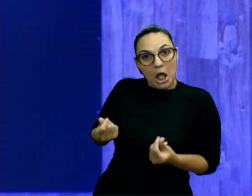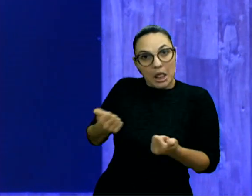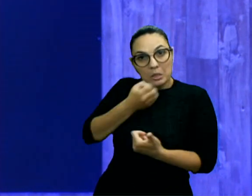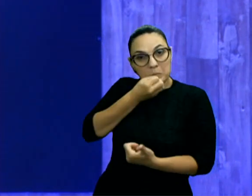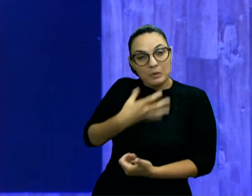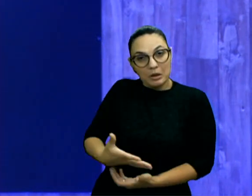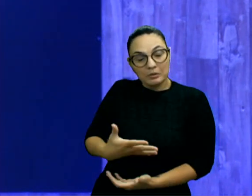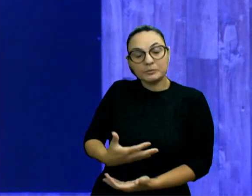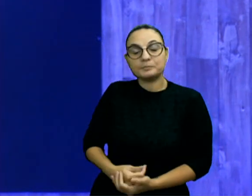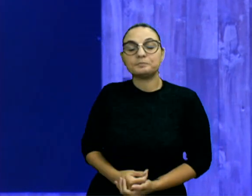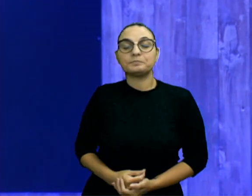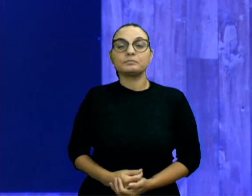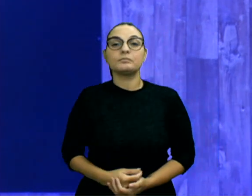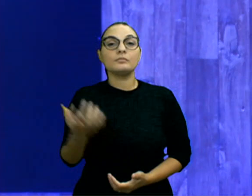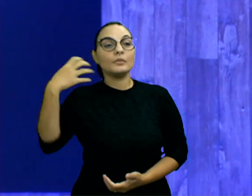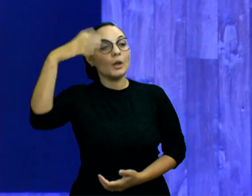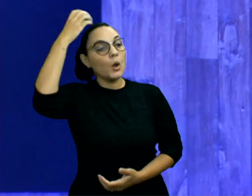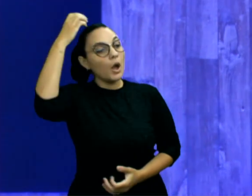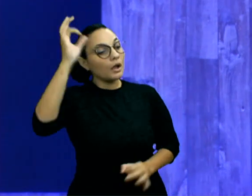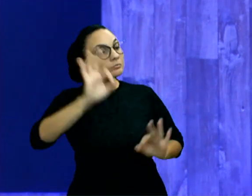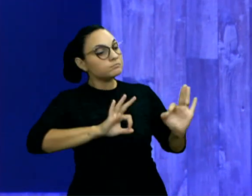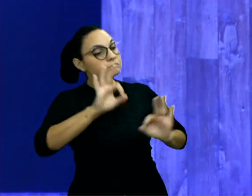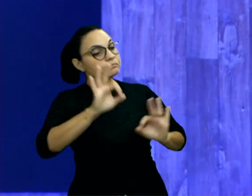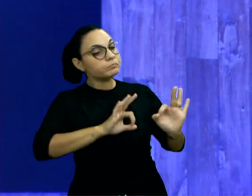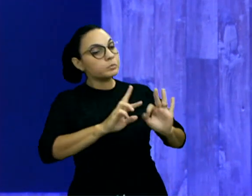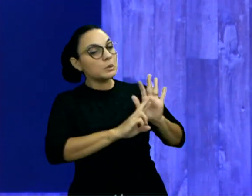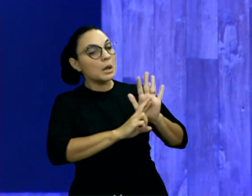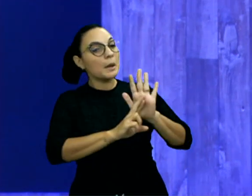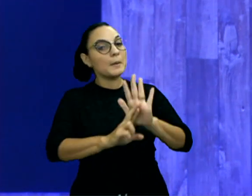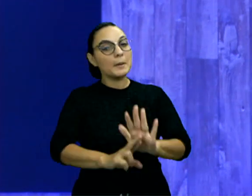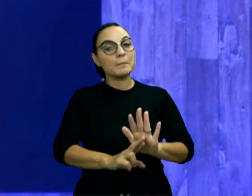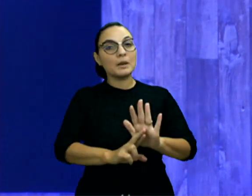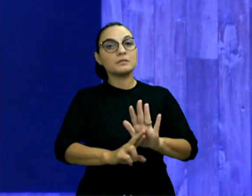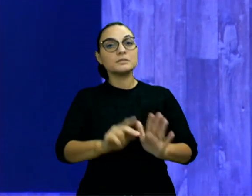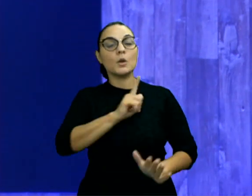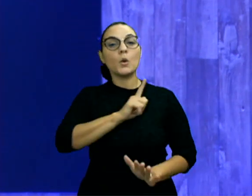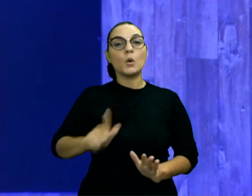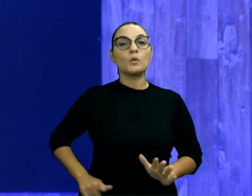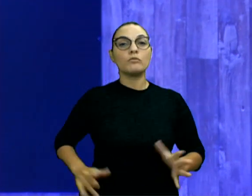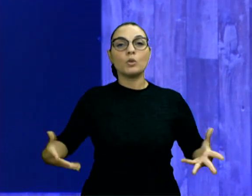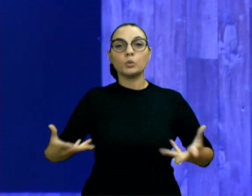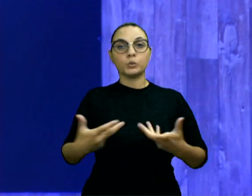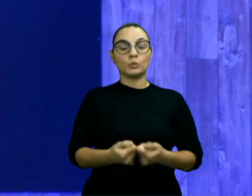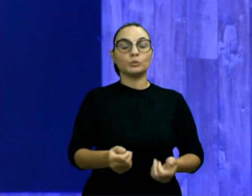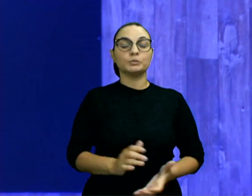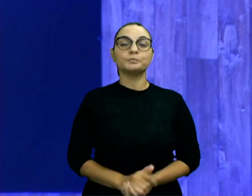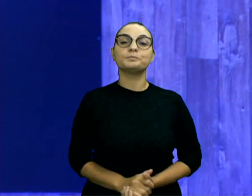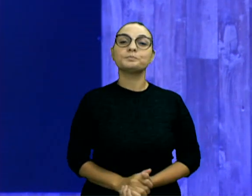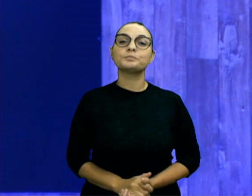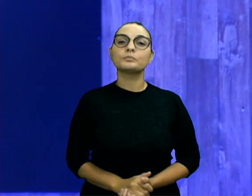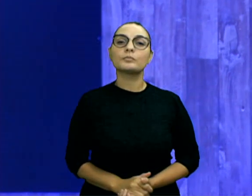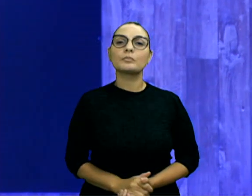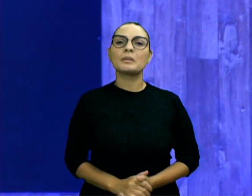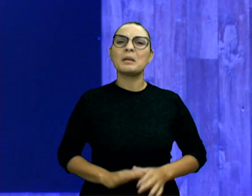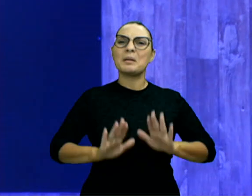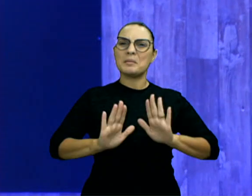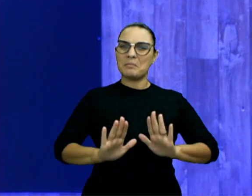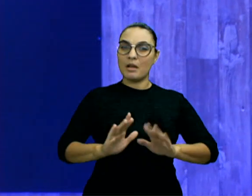colocá-lo à frente do governo de todo o império. Diante disso, os